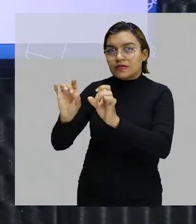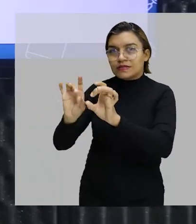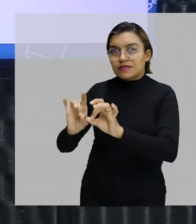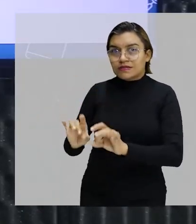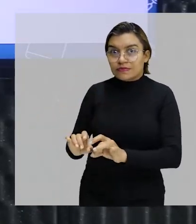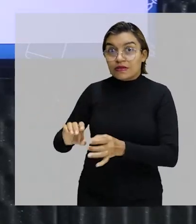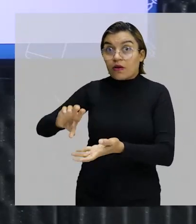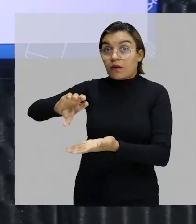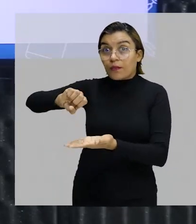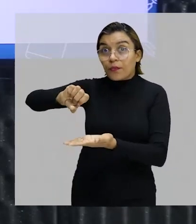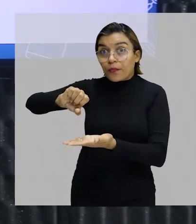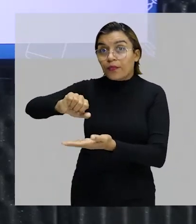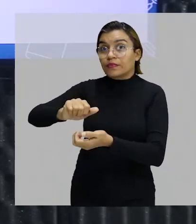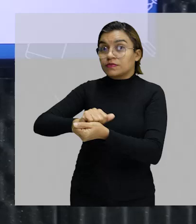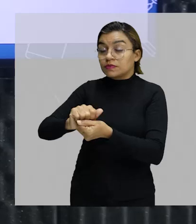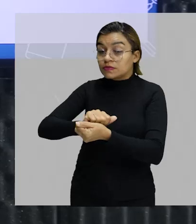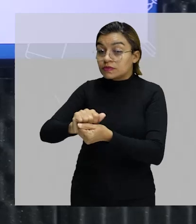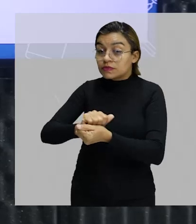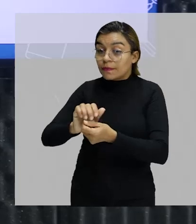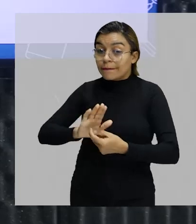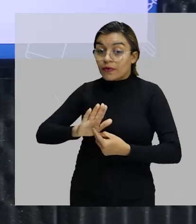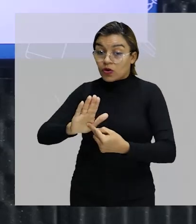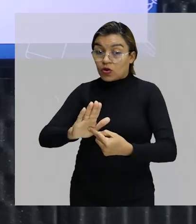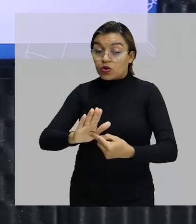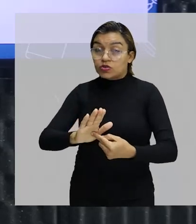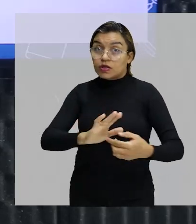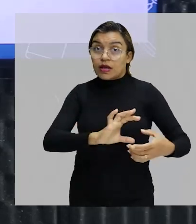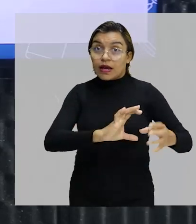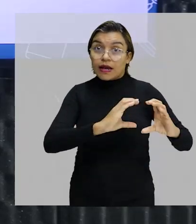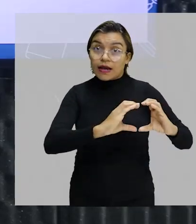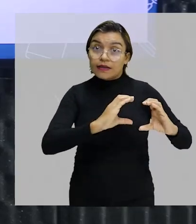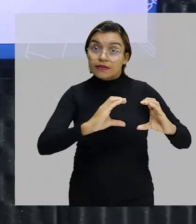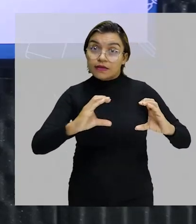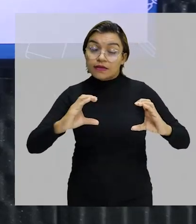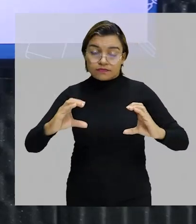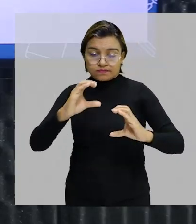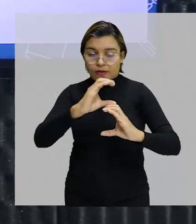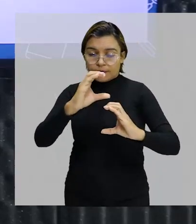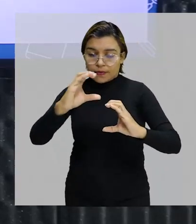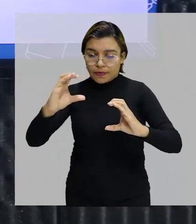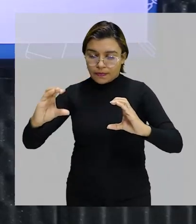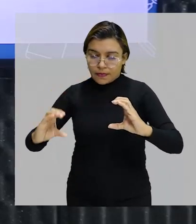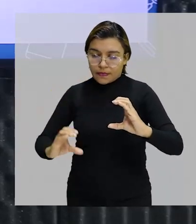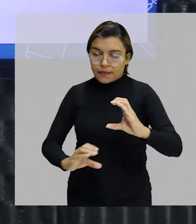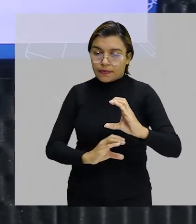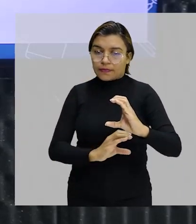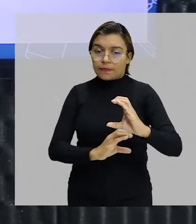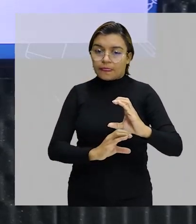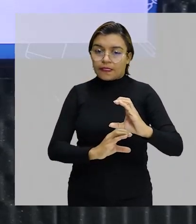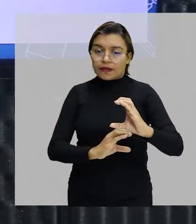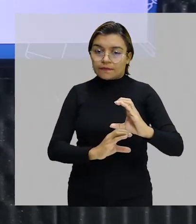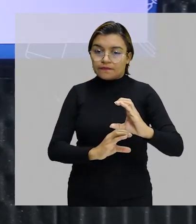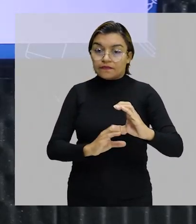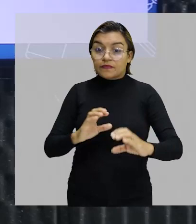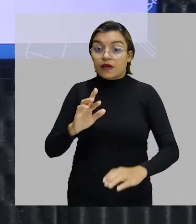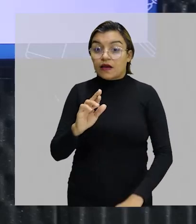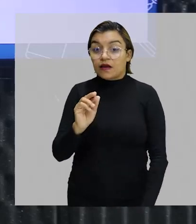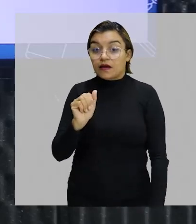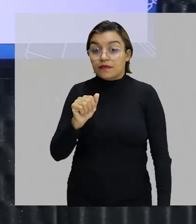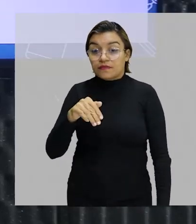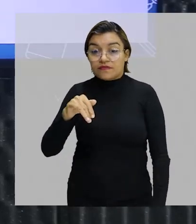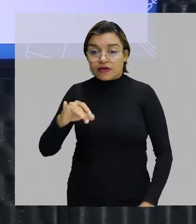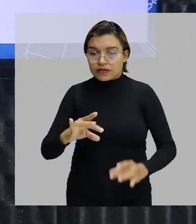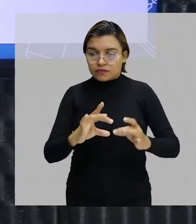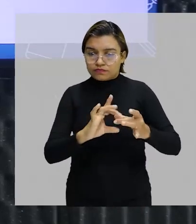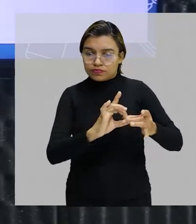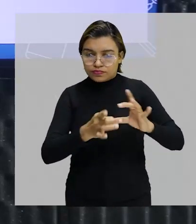os detergentes que apresentam cadeia ramificada, eles são não biodegradáveis. Ou seja,